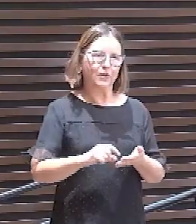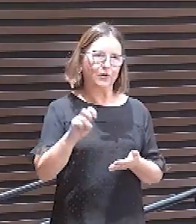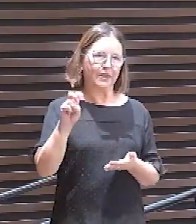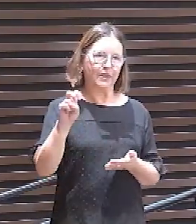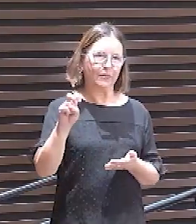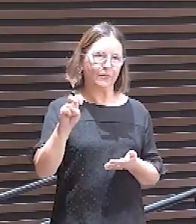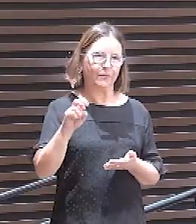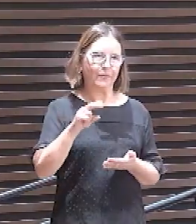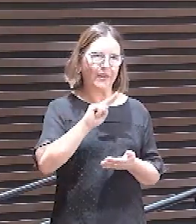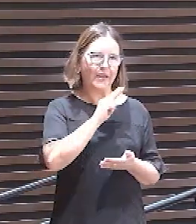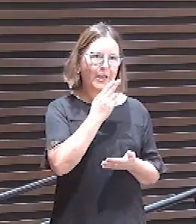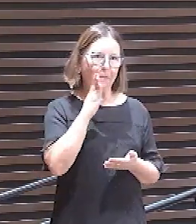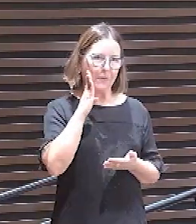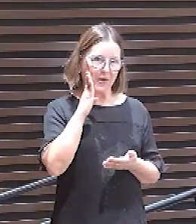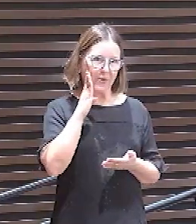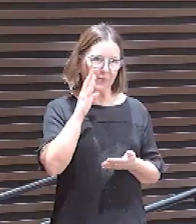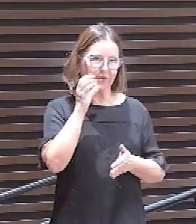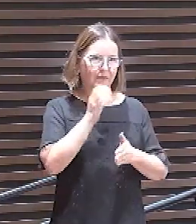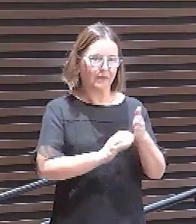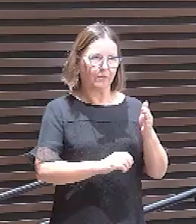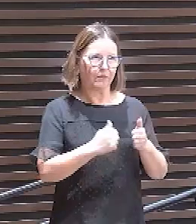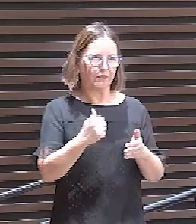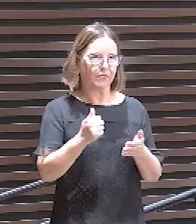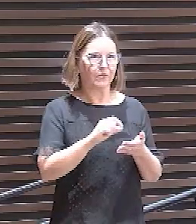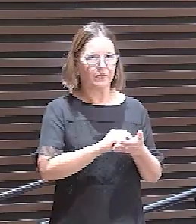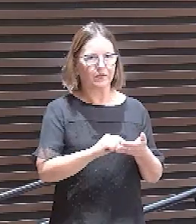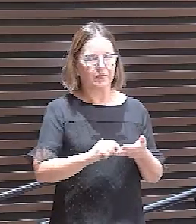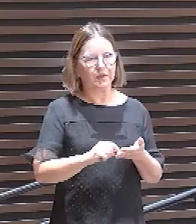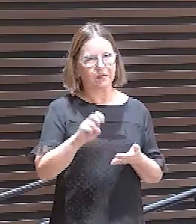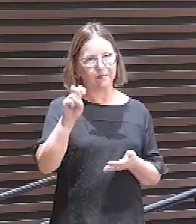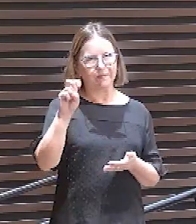Hebreus 11, 5.